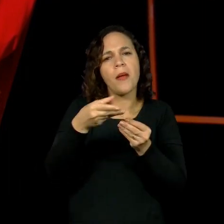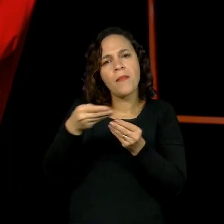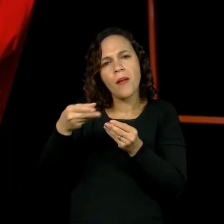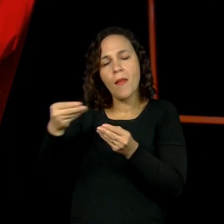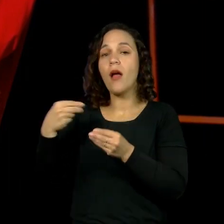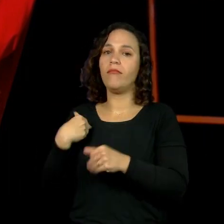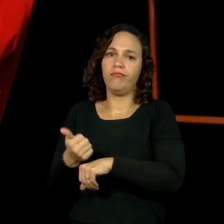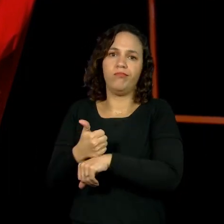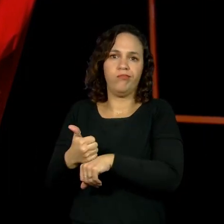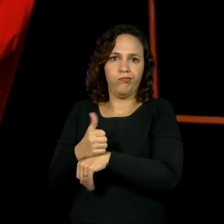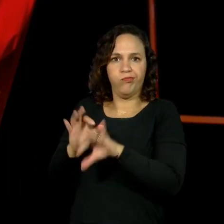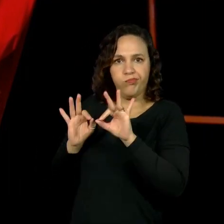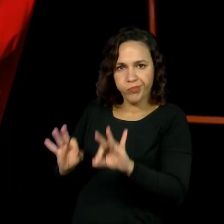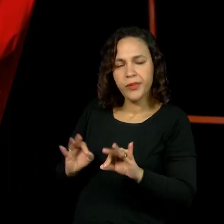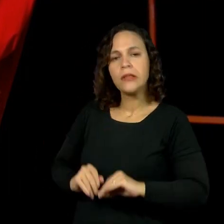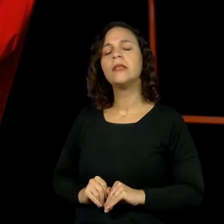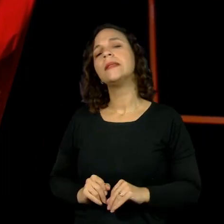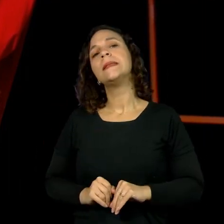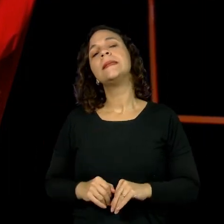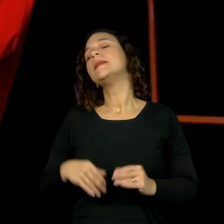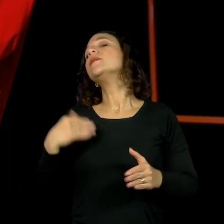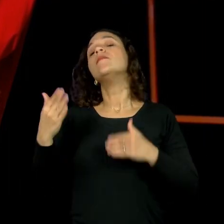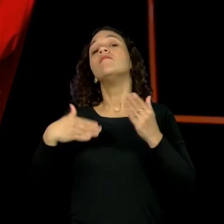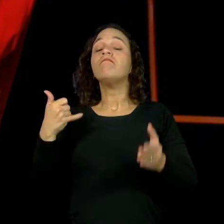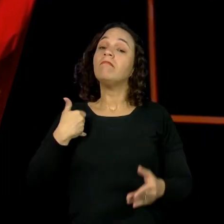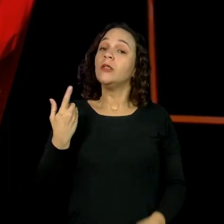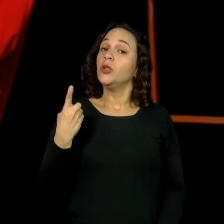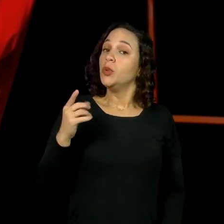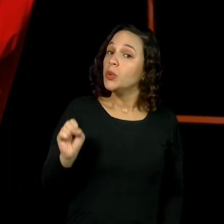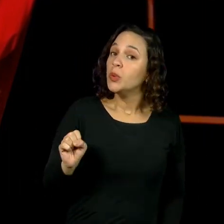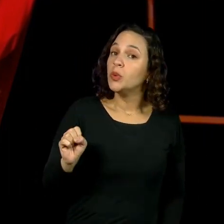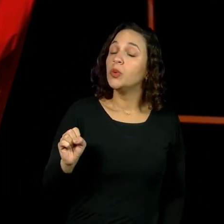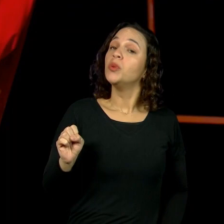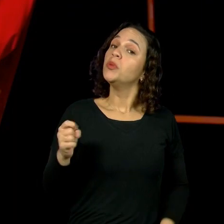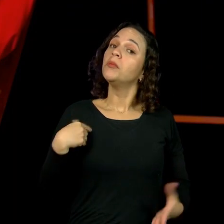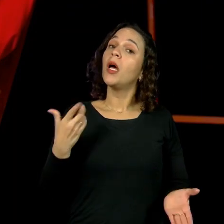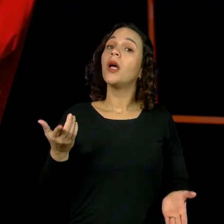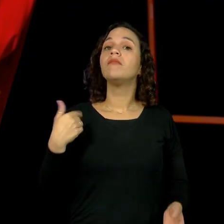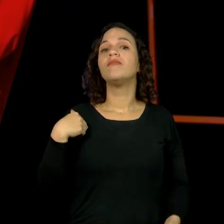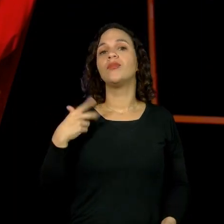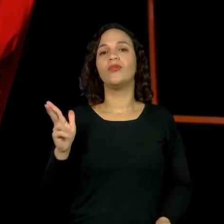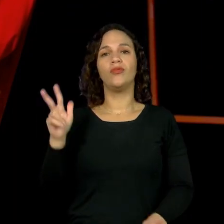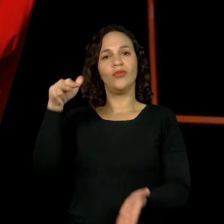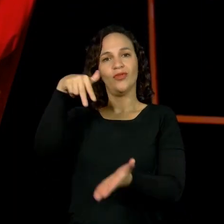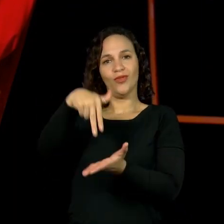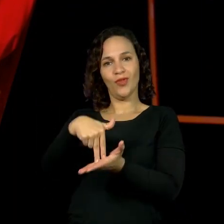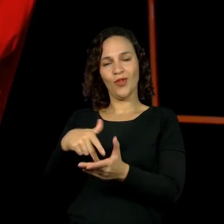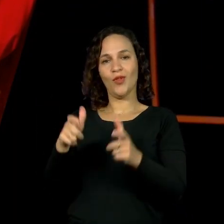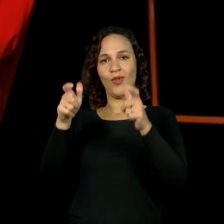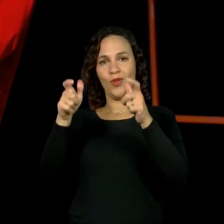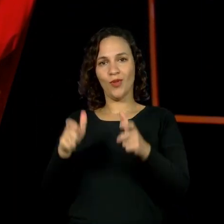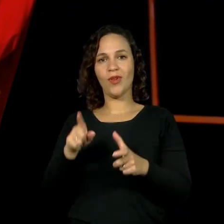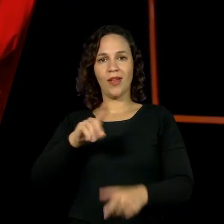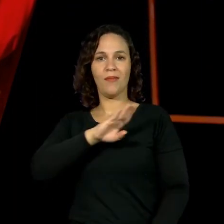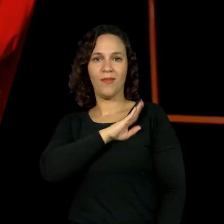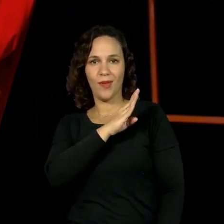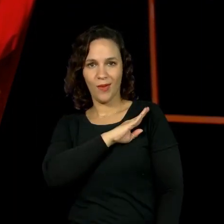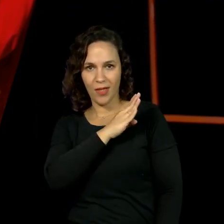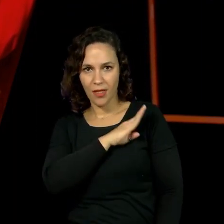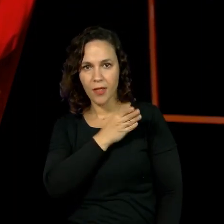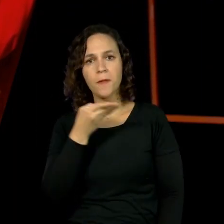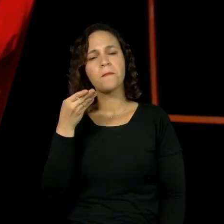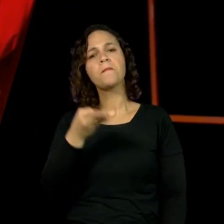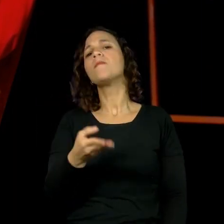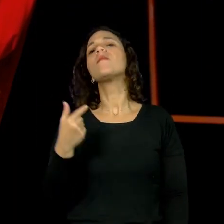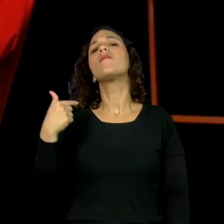minha profissão mesmo, me vem, então, aos 18 anos, me apresento no Jardim Belval, em Barueri, sou mandado